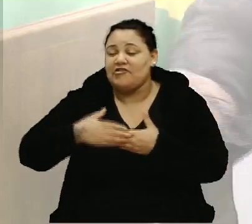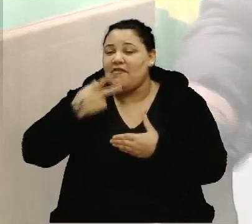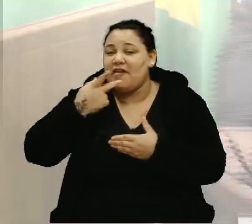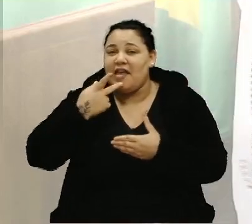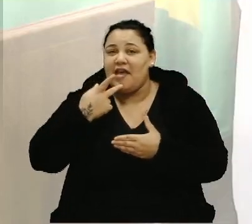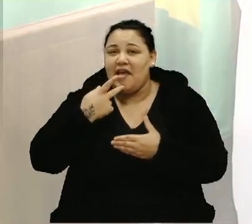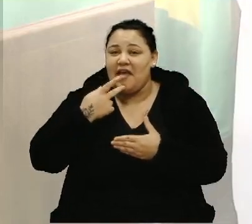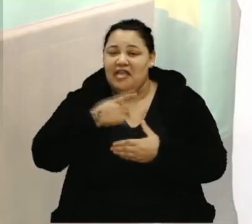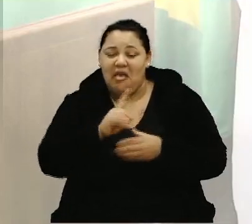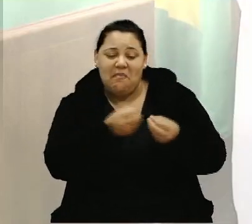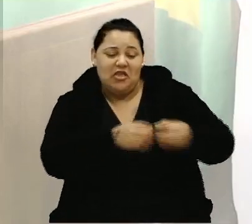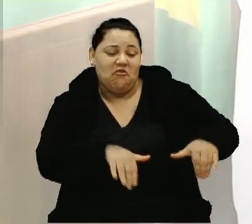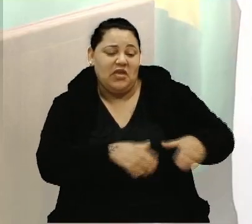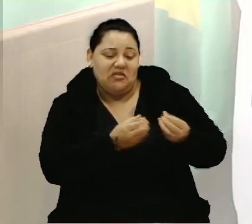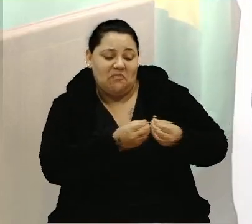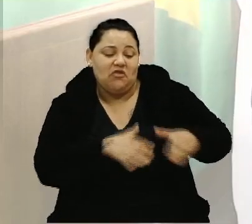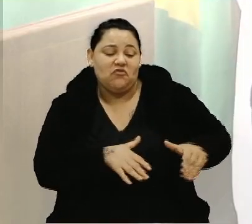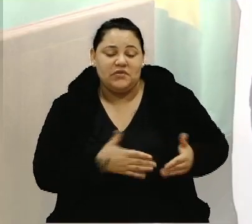isso dá prejuízo.